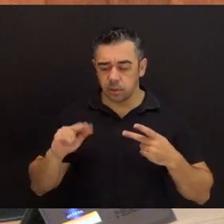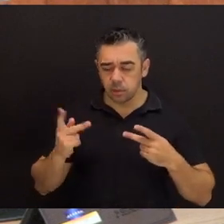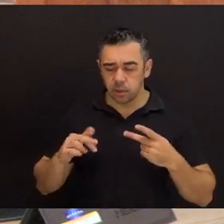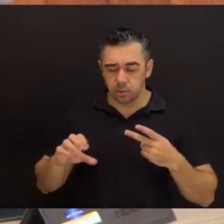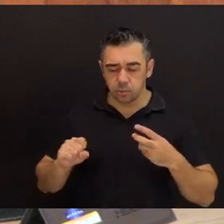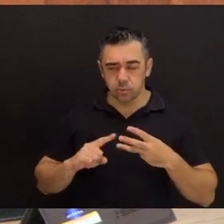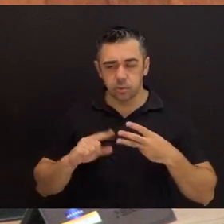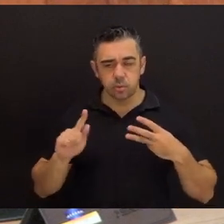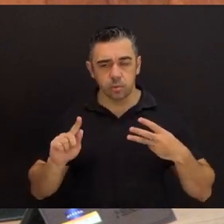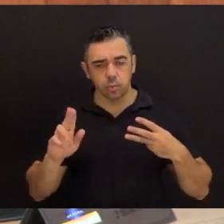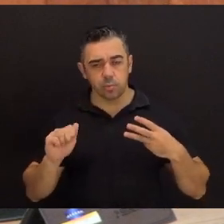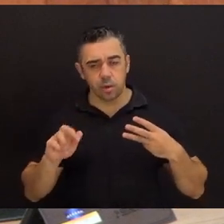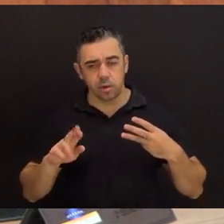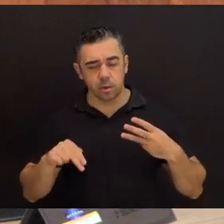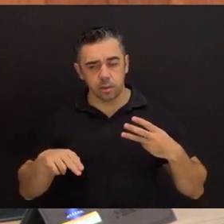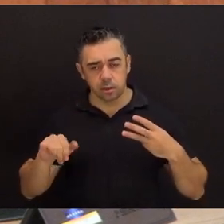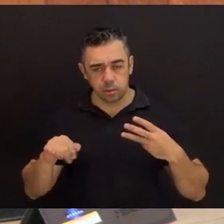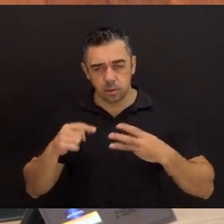Guarani